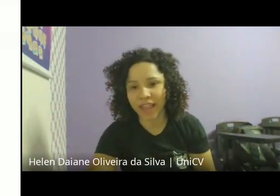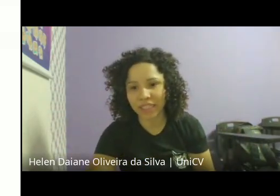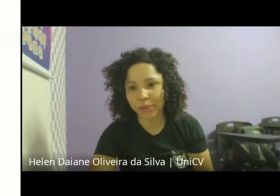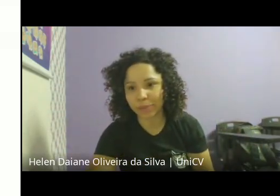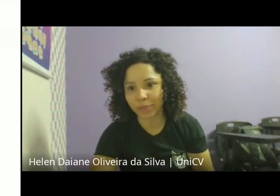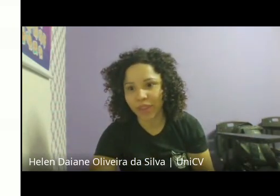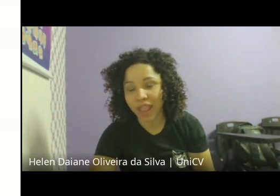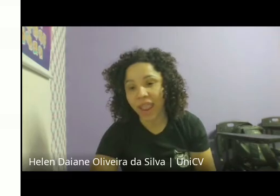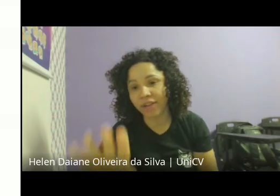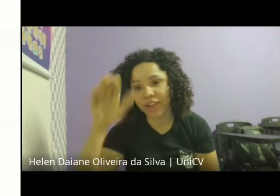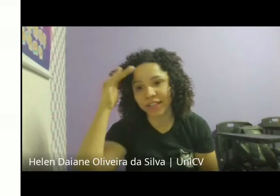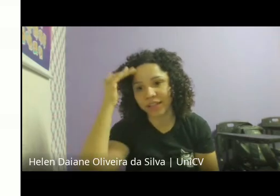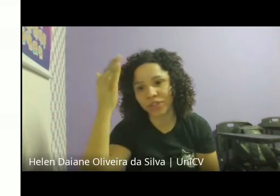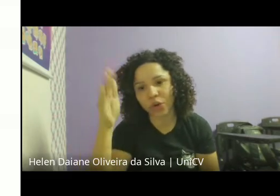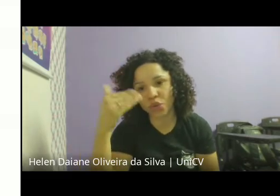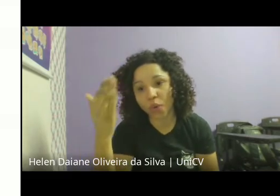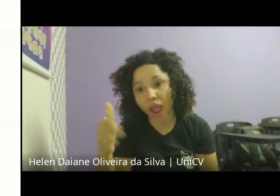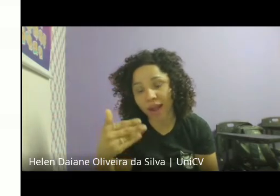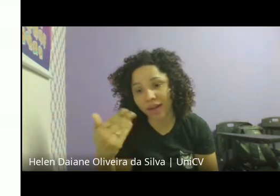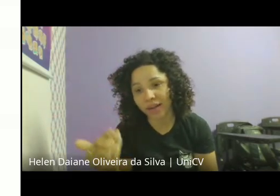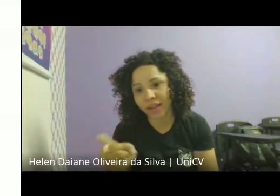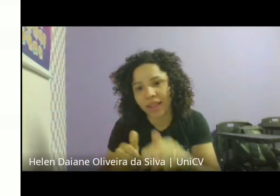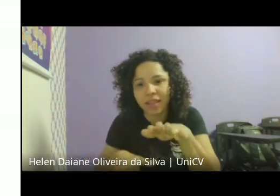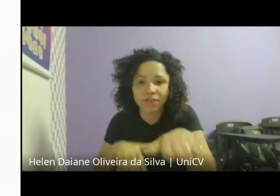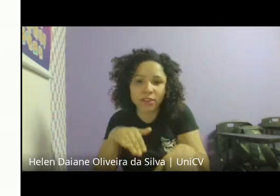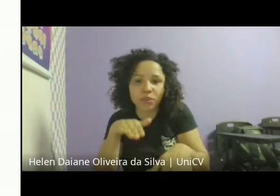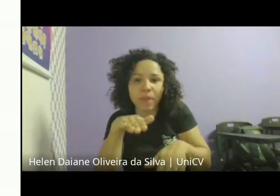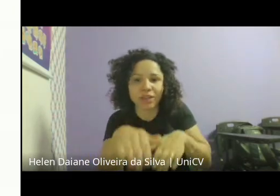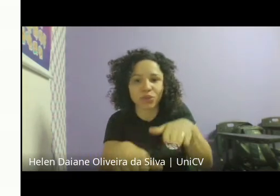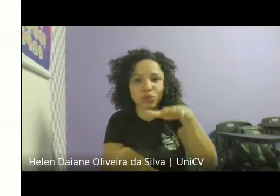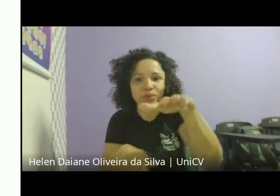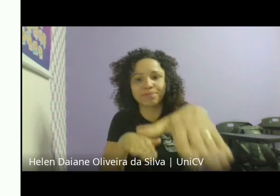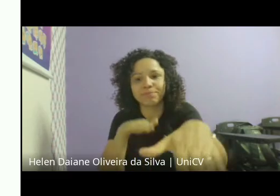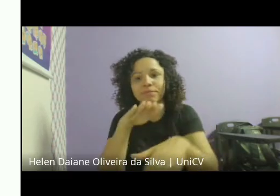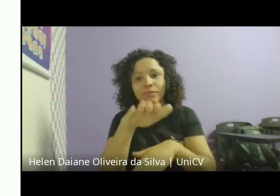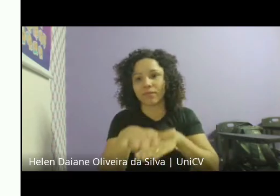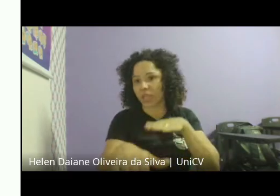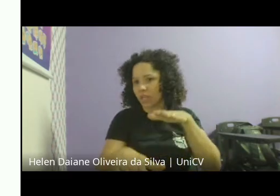ele fez? Ele fez assim um sinal de honrar e fez uns passos.